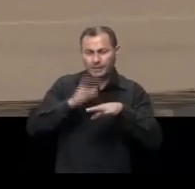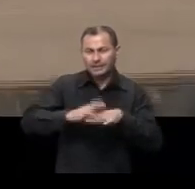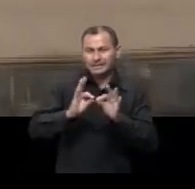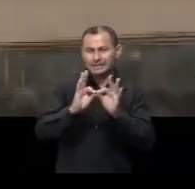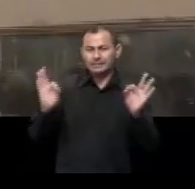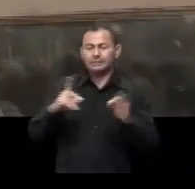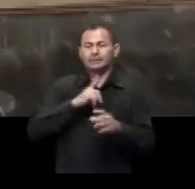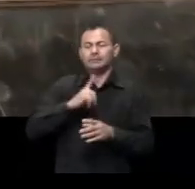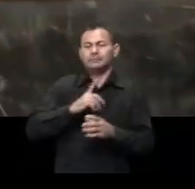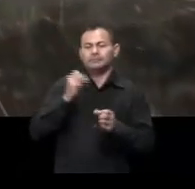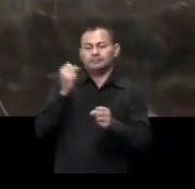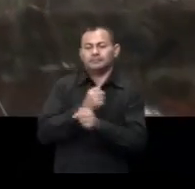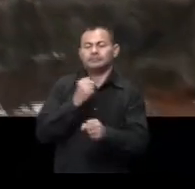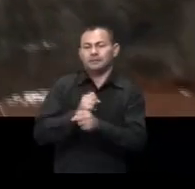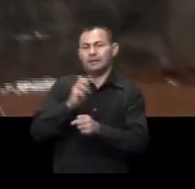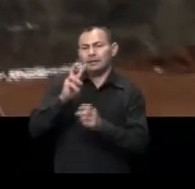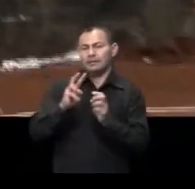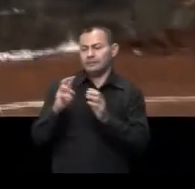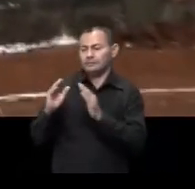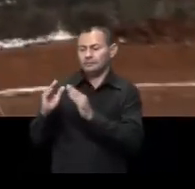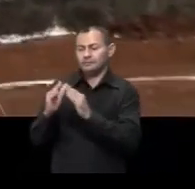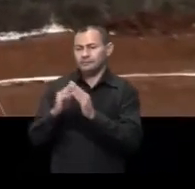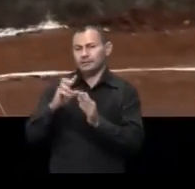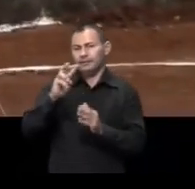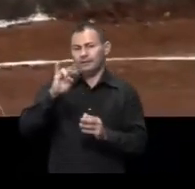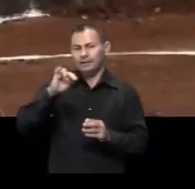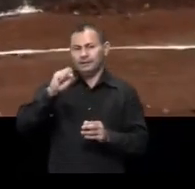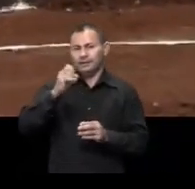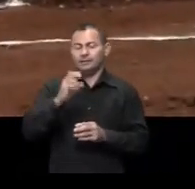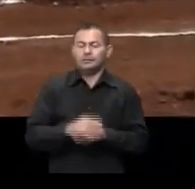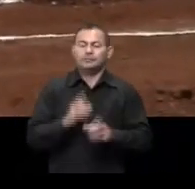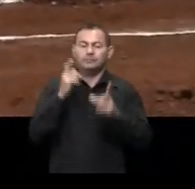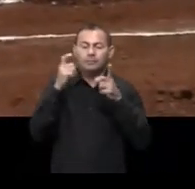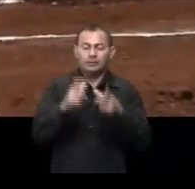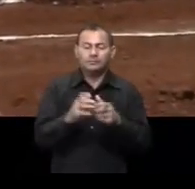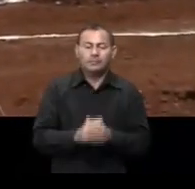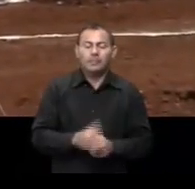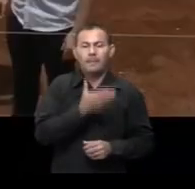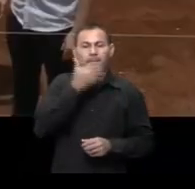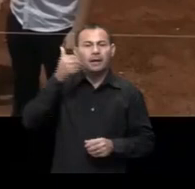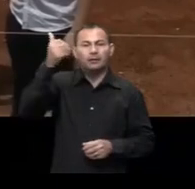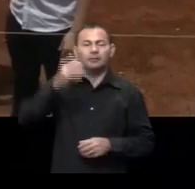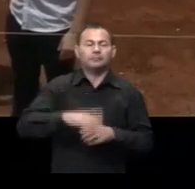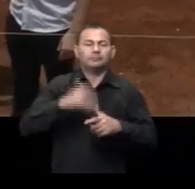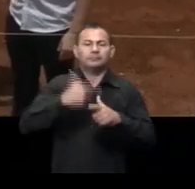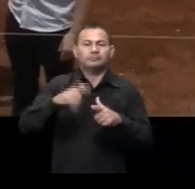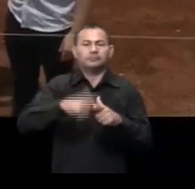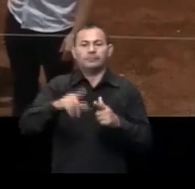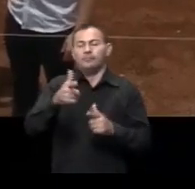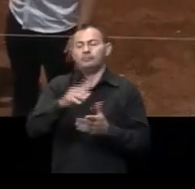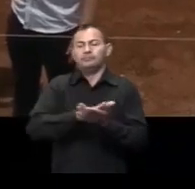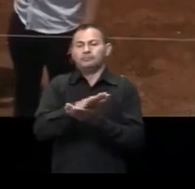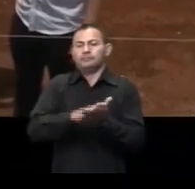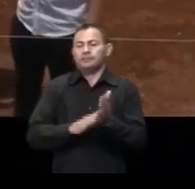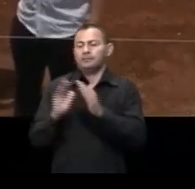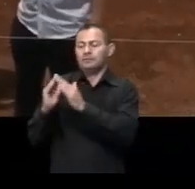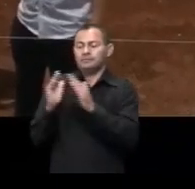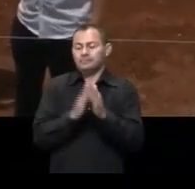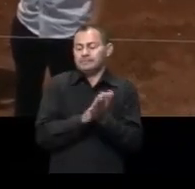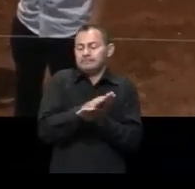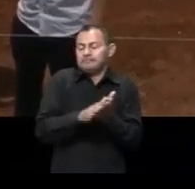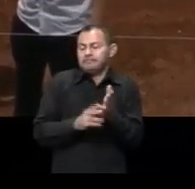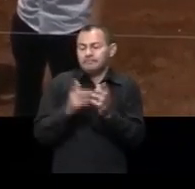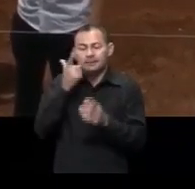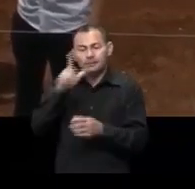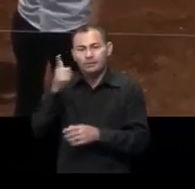simples, porque já tinha edificações vizinha, então a gente já tem um ponto de referência melhor. O problema é quando você não tem nenhum vizinho do lado